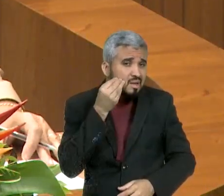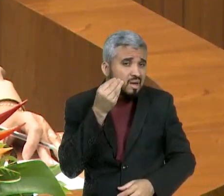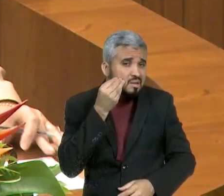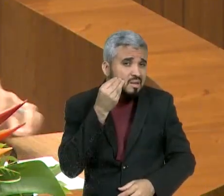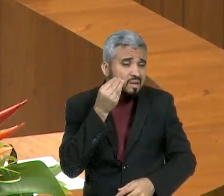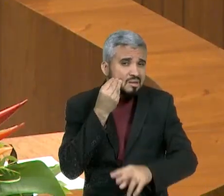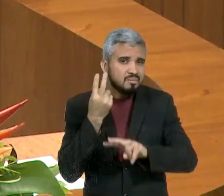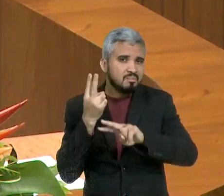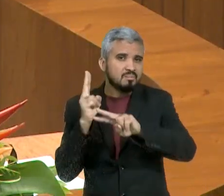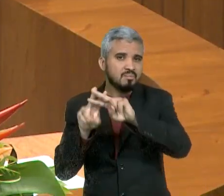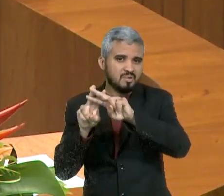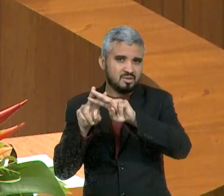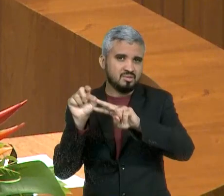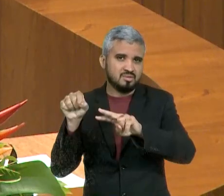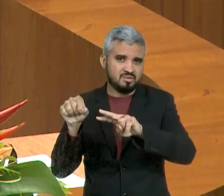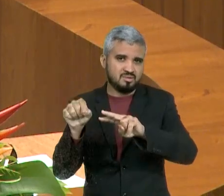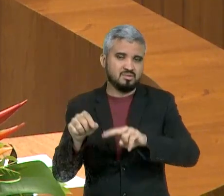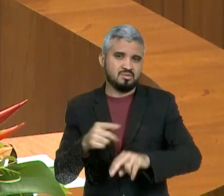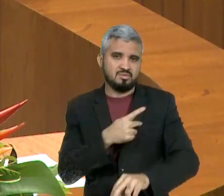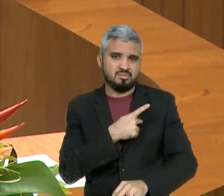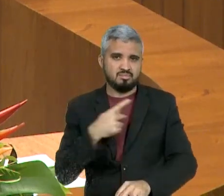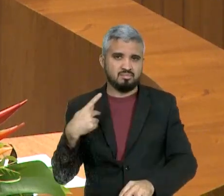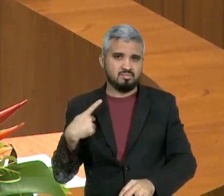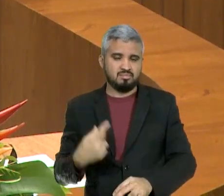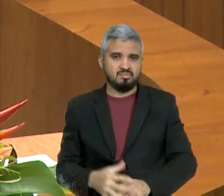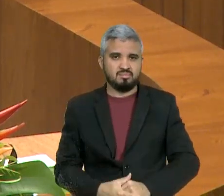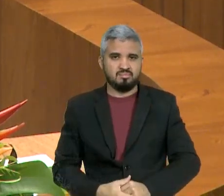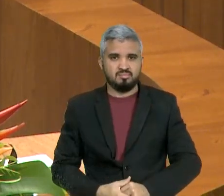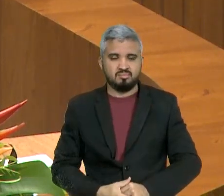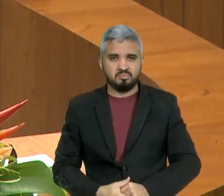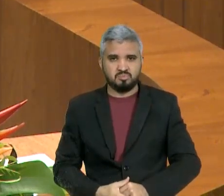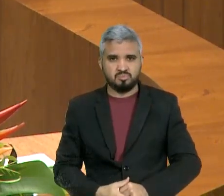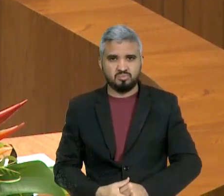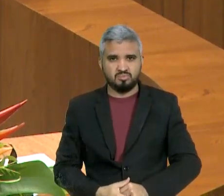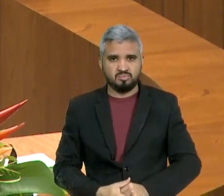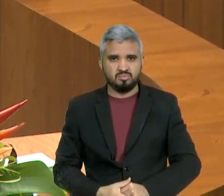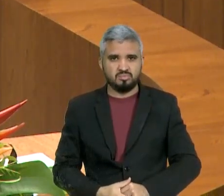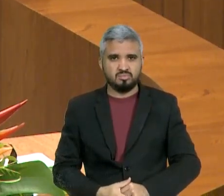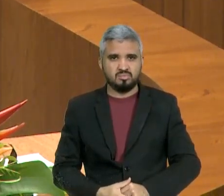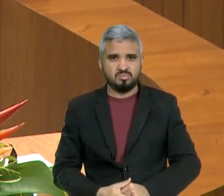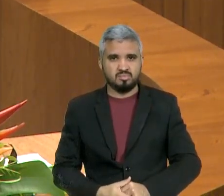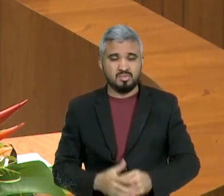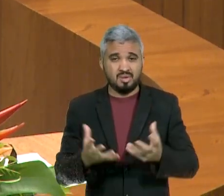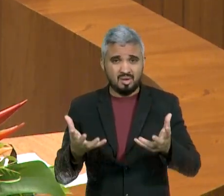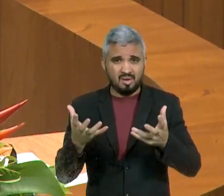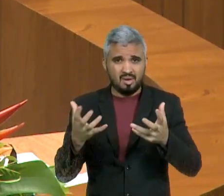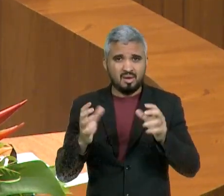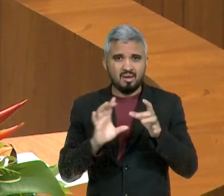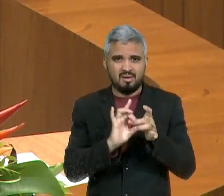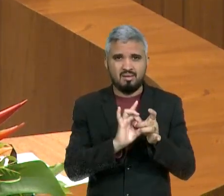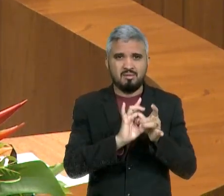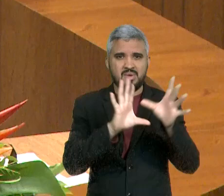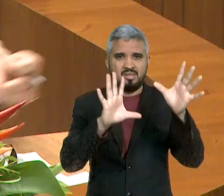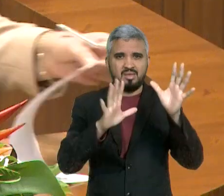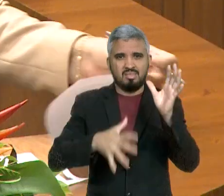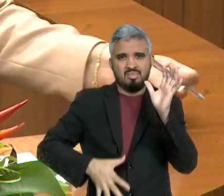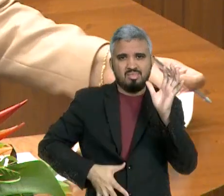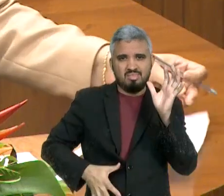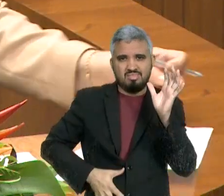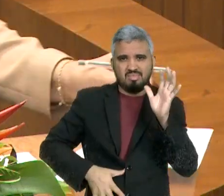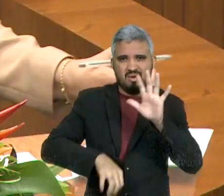deputados, na prisão e dar voz e liberdade a bandidos, o que é errado, não é